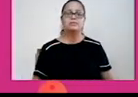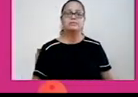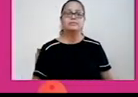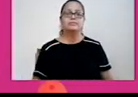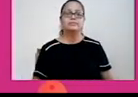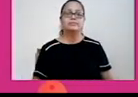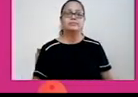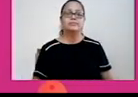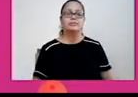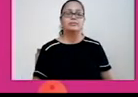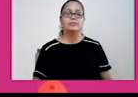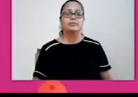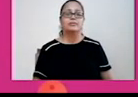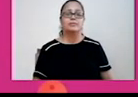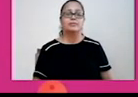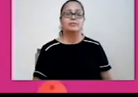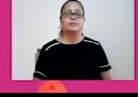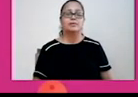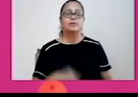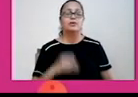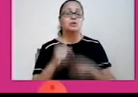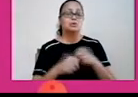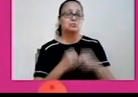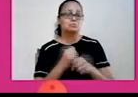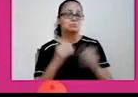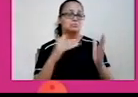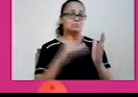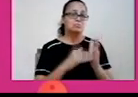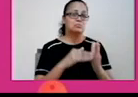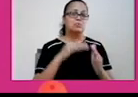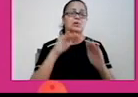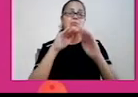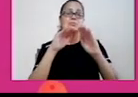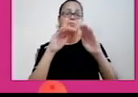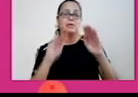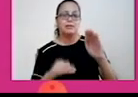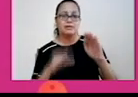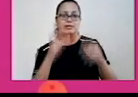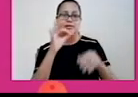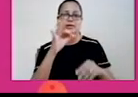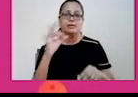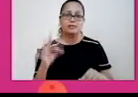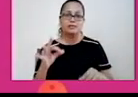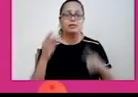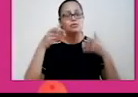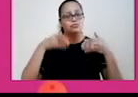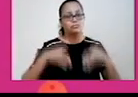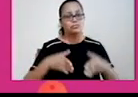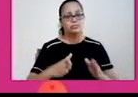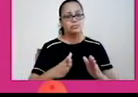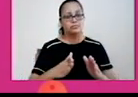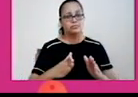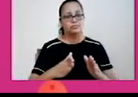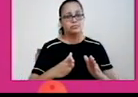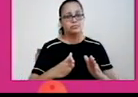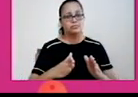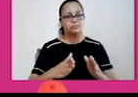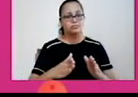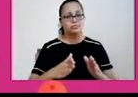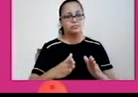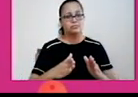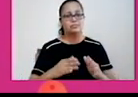A gente observou na China nos últimos anos uma queda da taxa de natalidade e do crescimento vegetativo. Lembrando que o